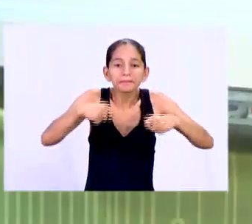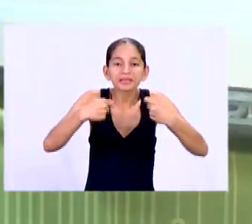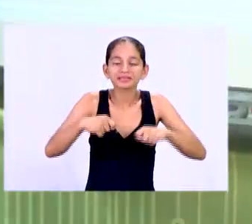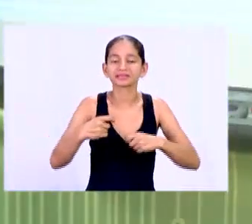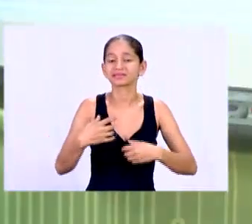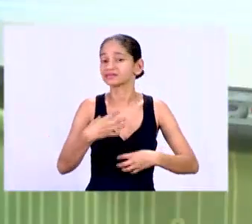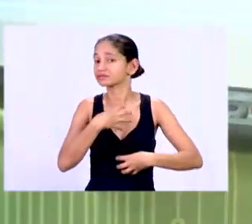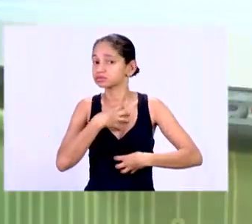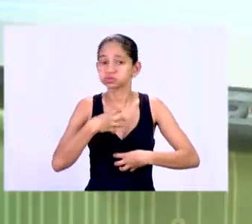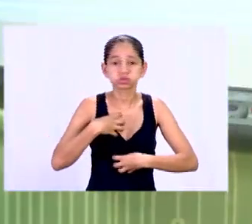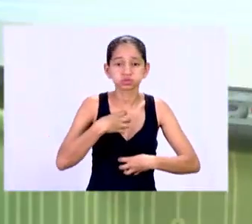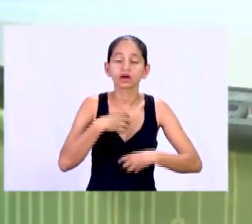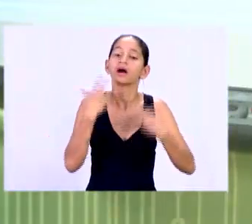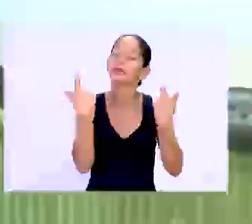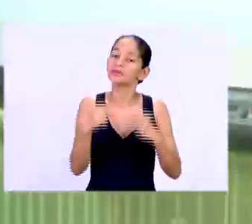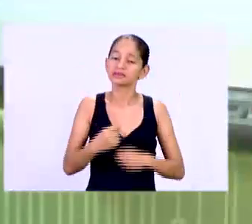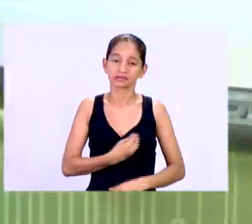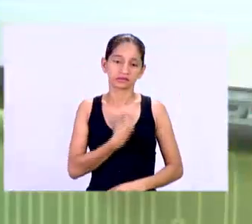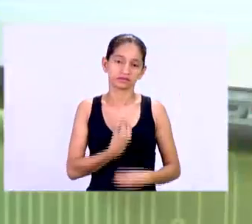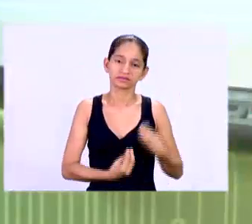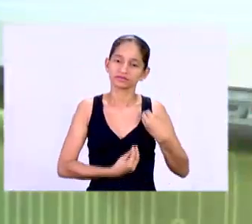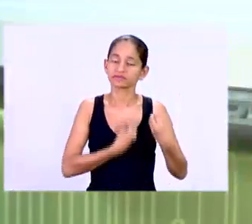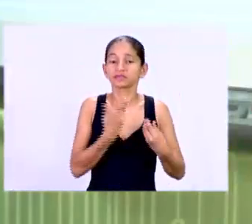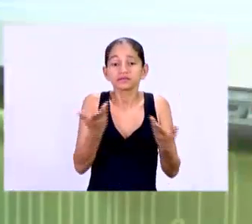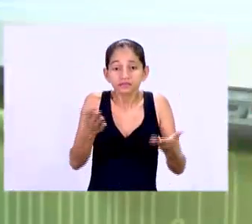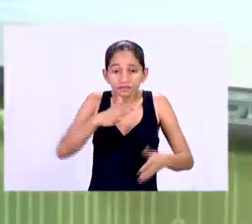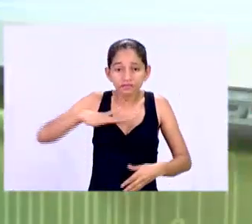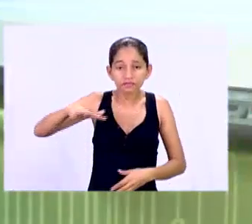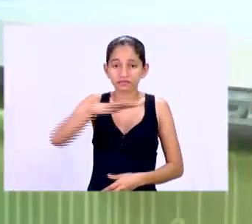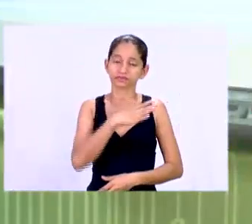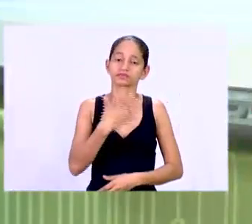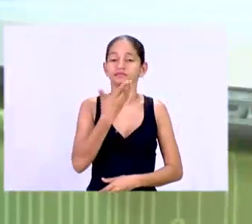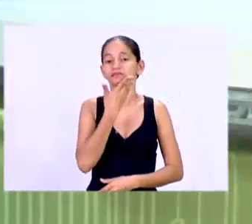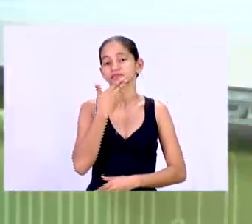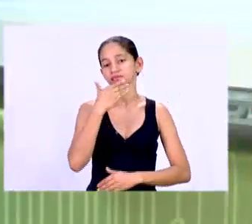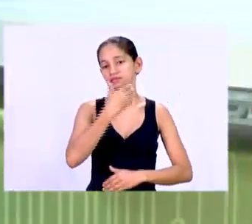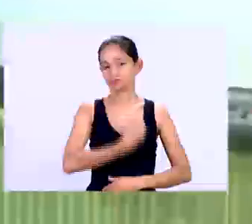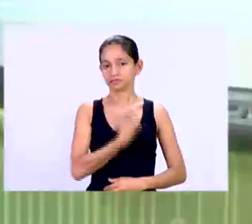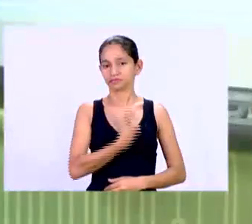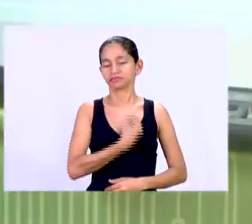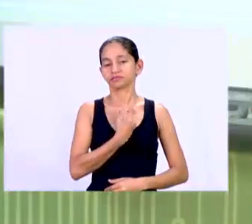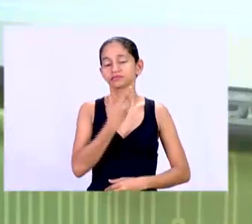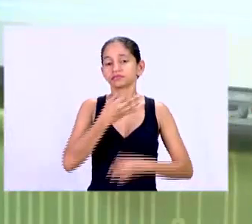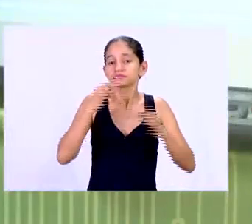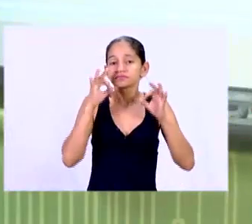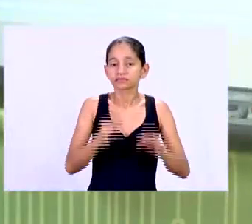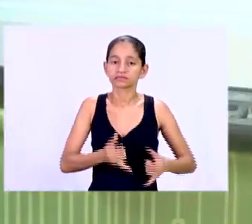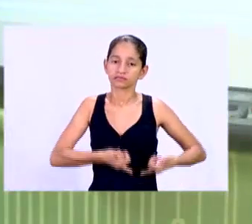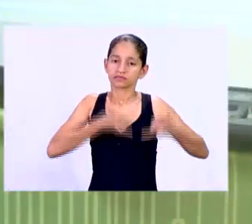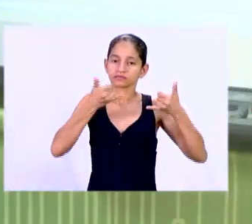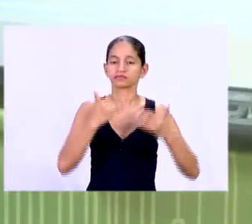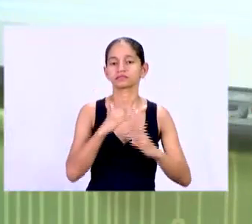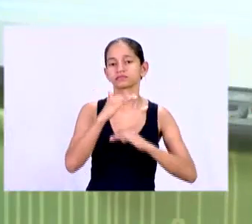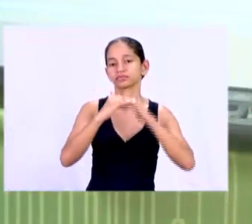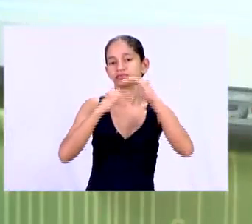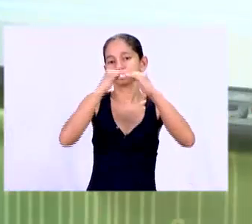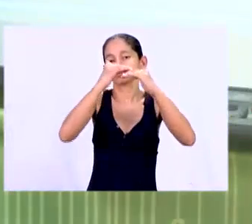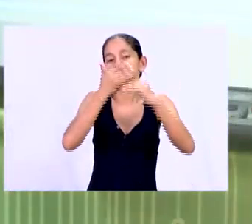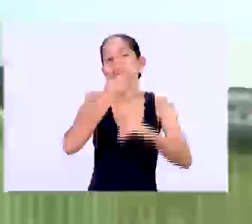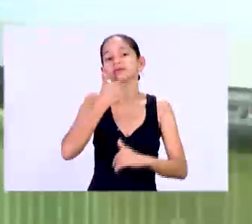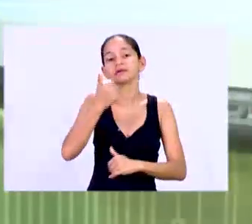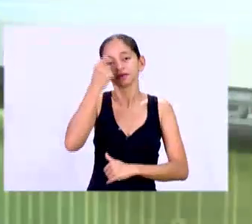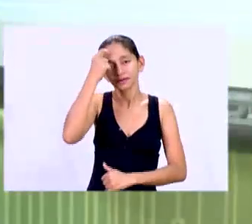a gente fala de relações políticas, né? Uma relação política é justamente uma relação em que as pessoas